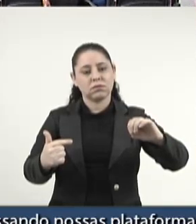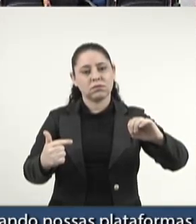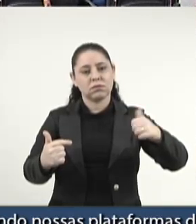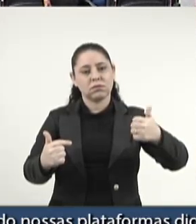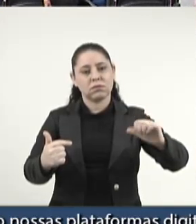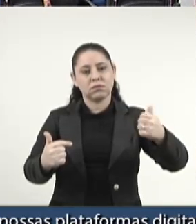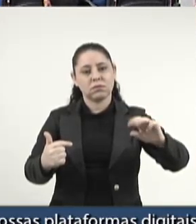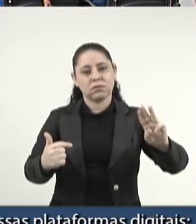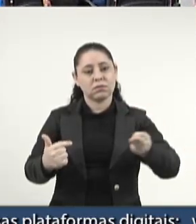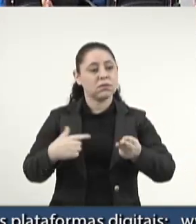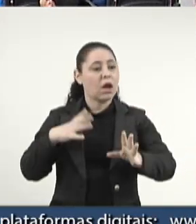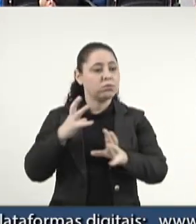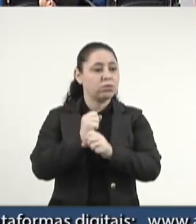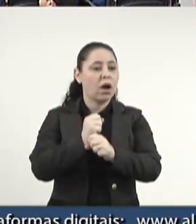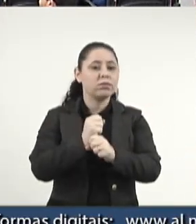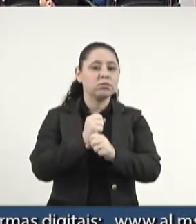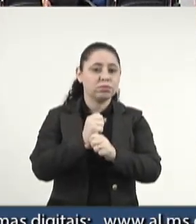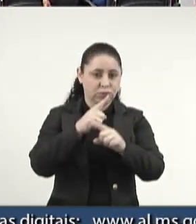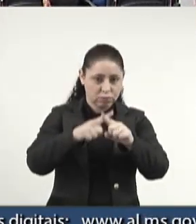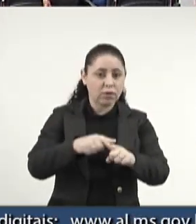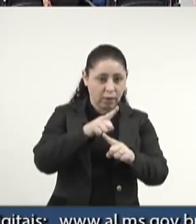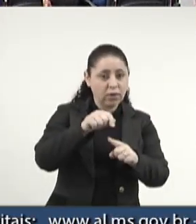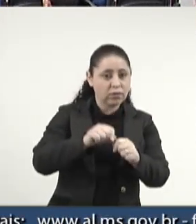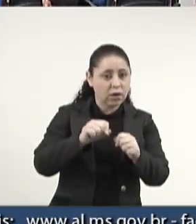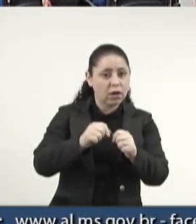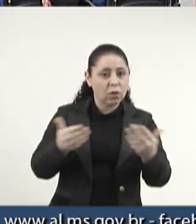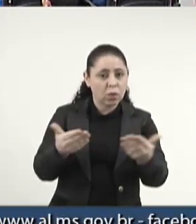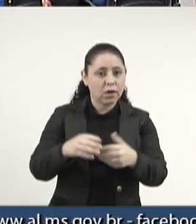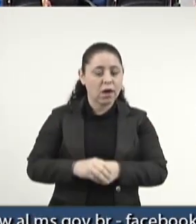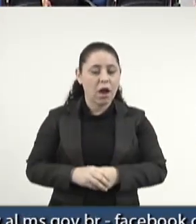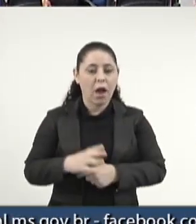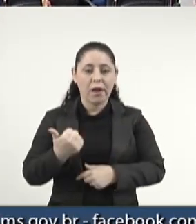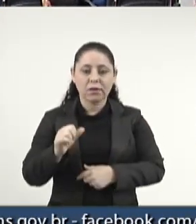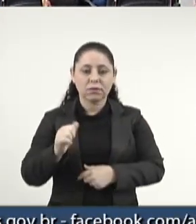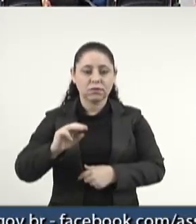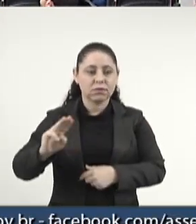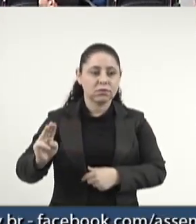milhões. Multiplica 970 por 12, vê se não dá 11 milhões.